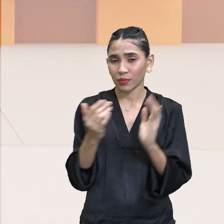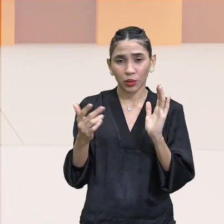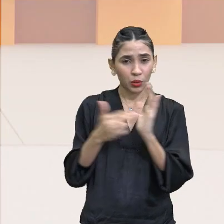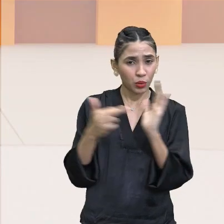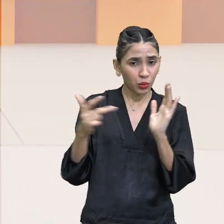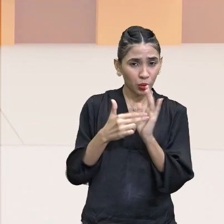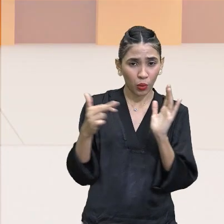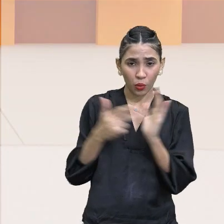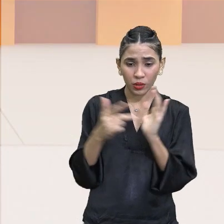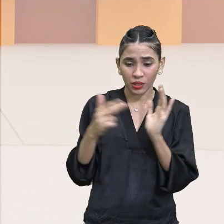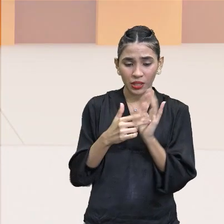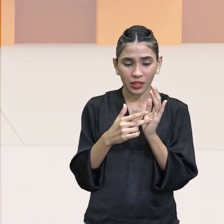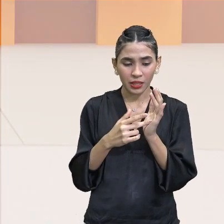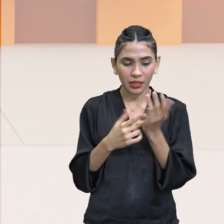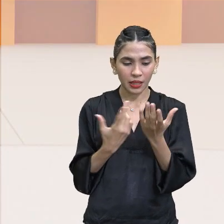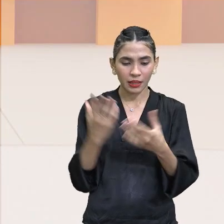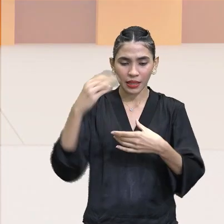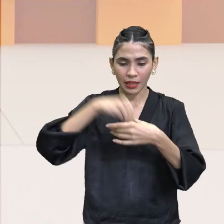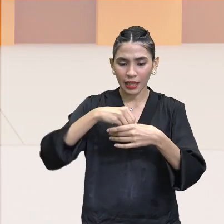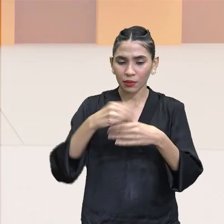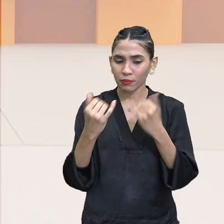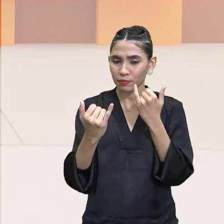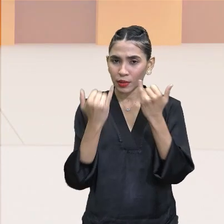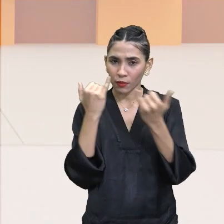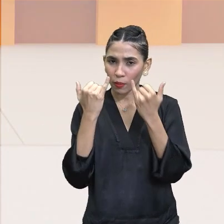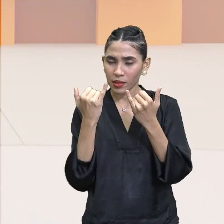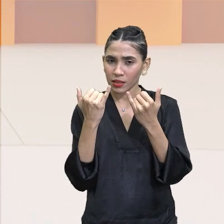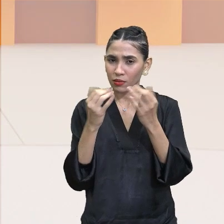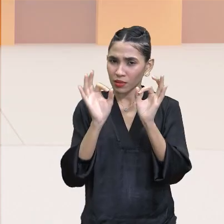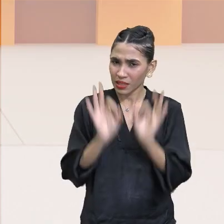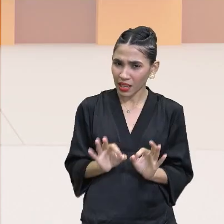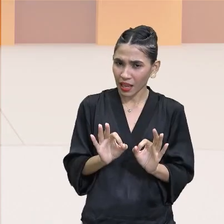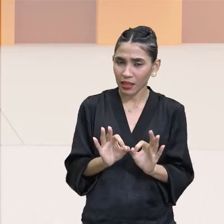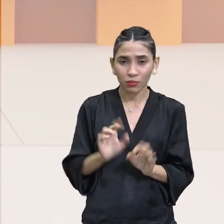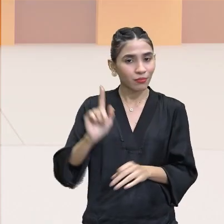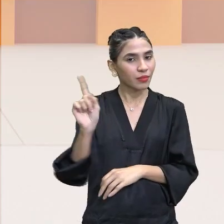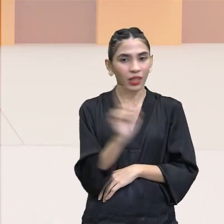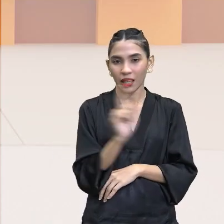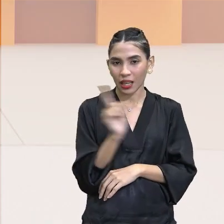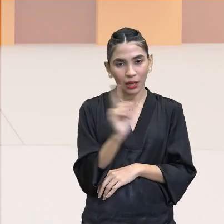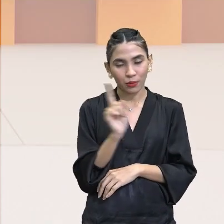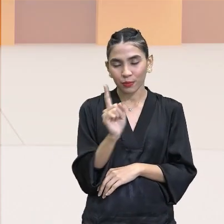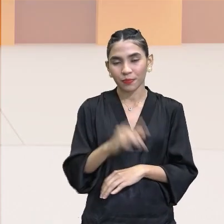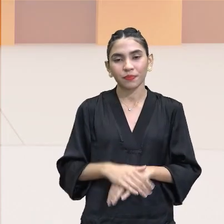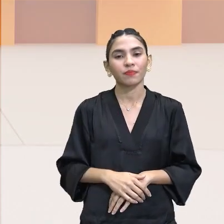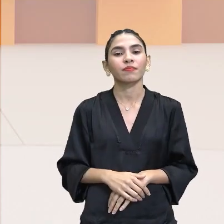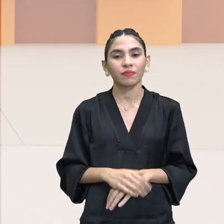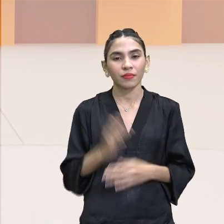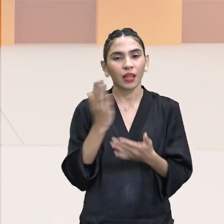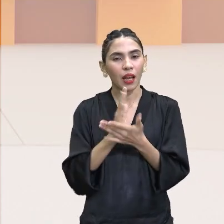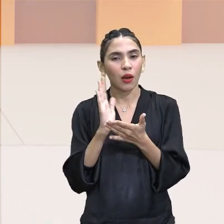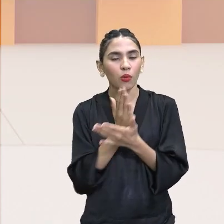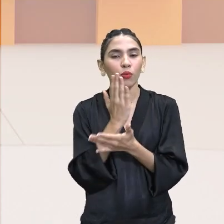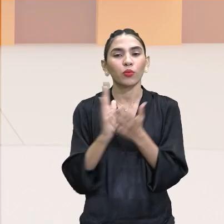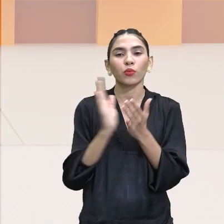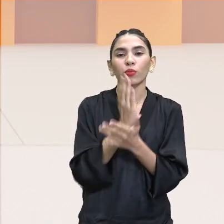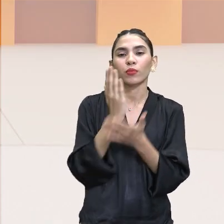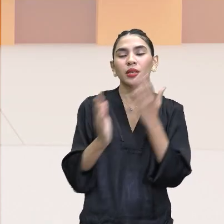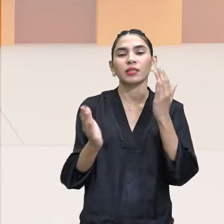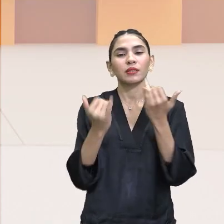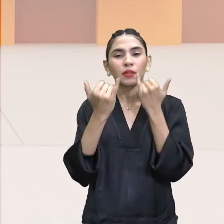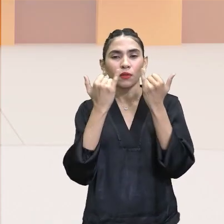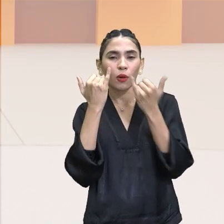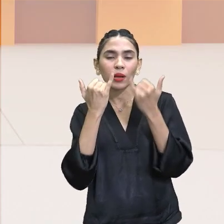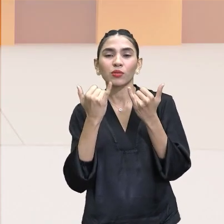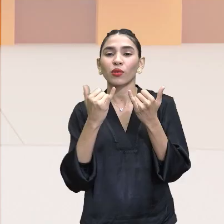está presente nos meios de comunicação está sendo apresentado de maneira correta, né? Muitos discursos que trazem